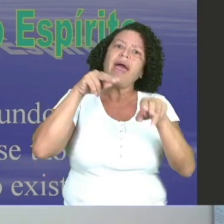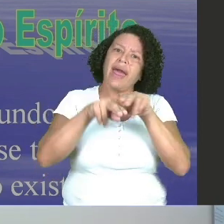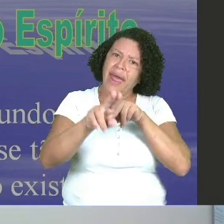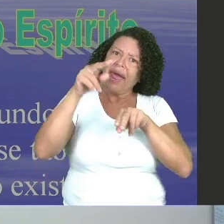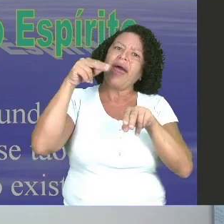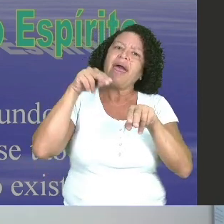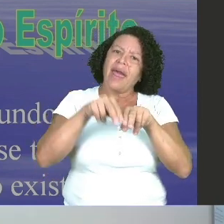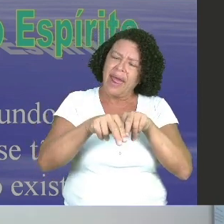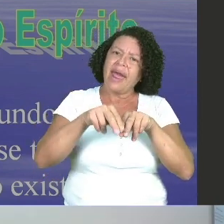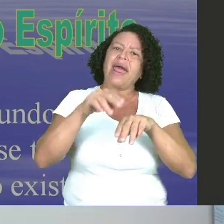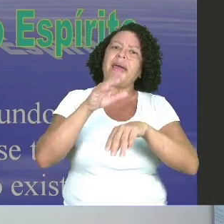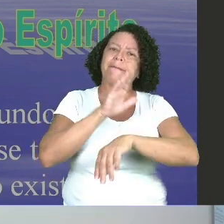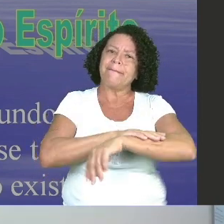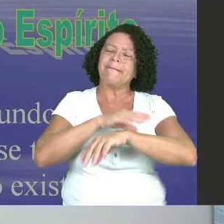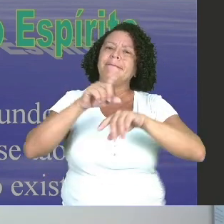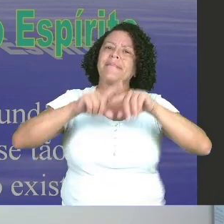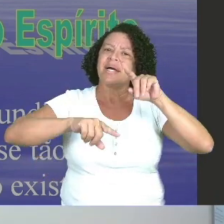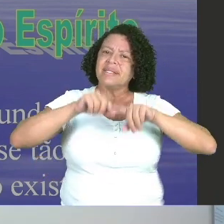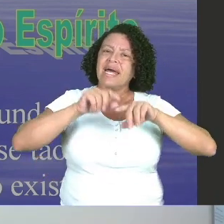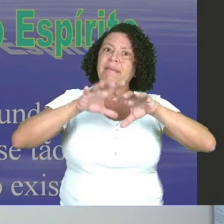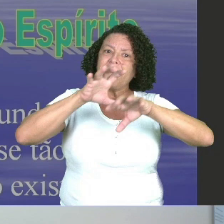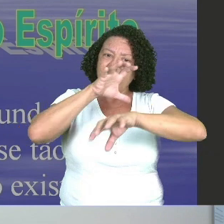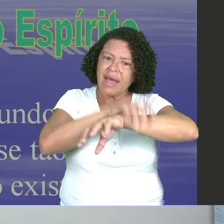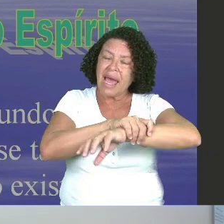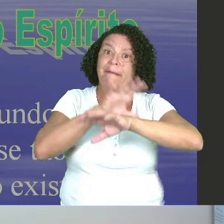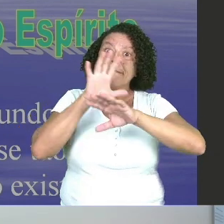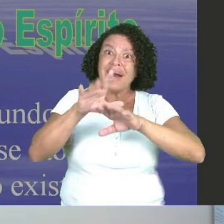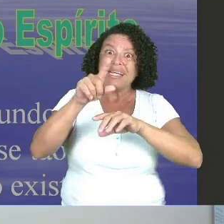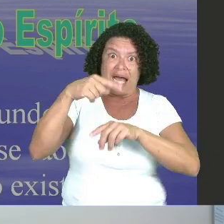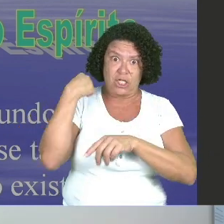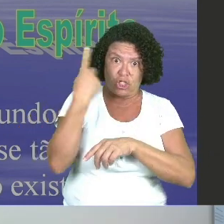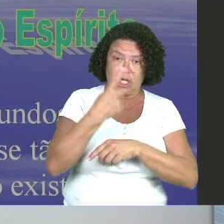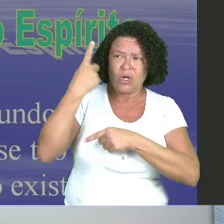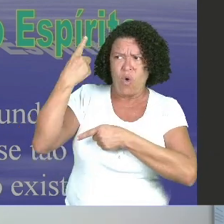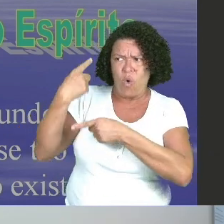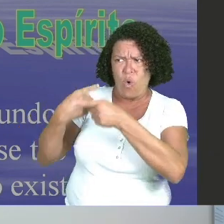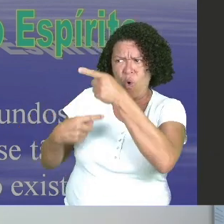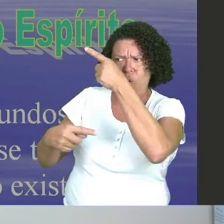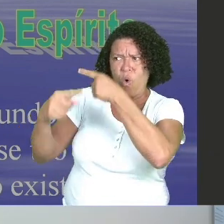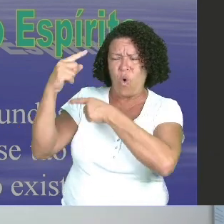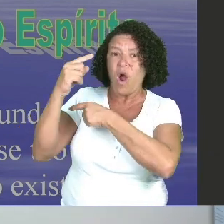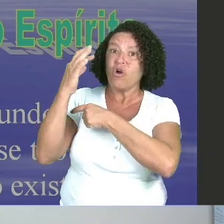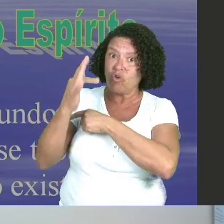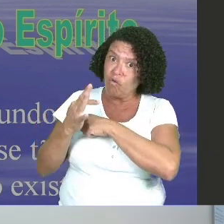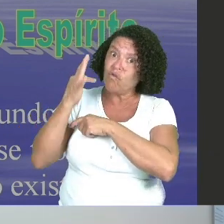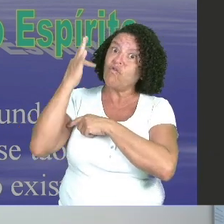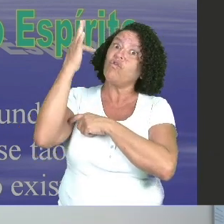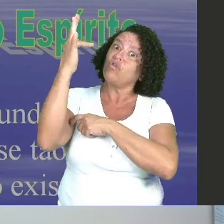materiais densos, mas ao longo da nossa evolução, a tendência é evoluirmos